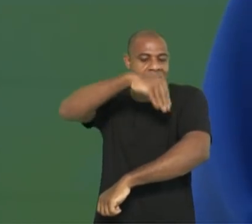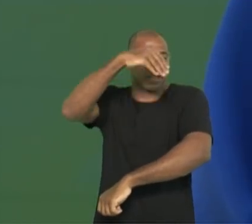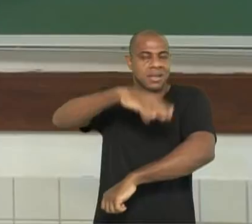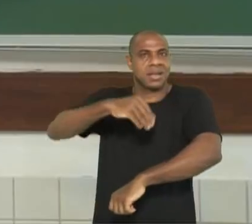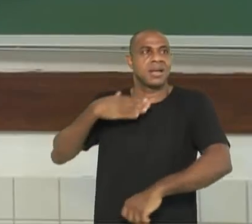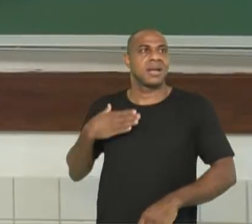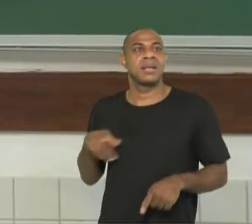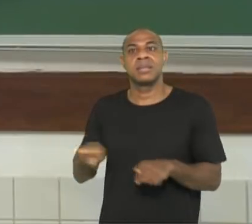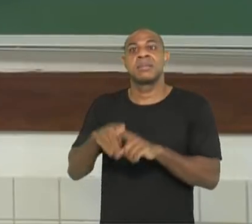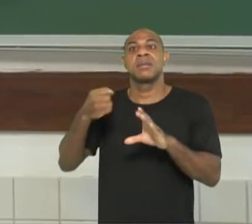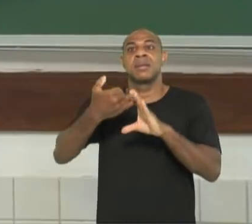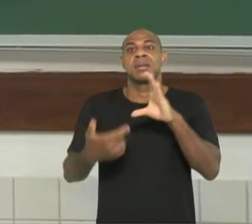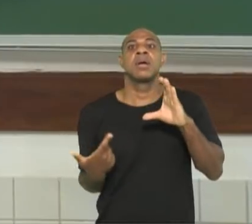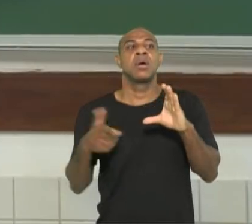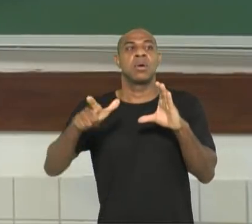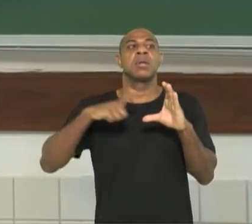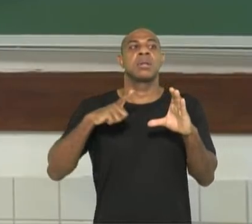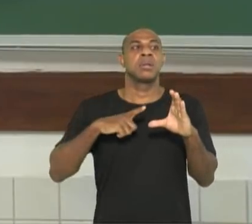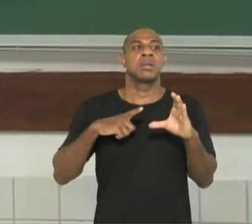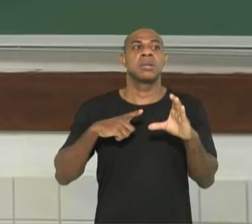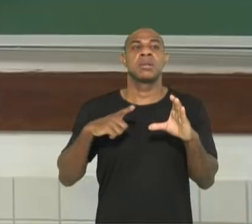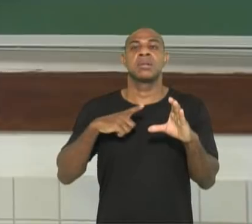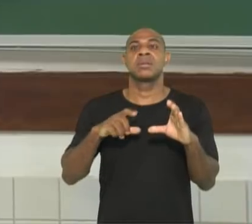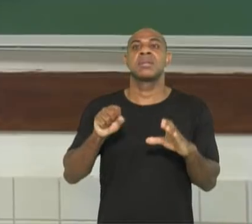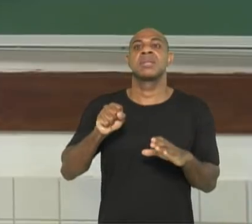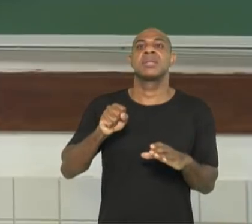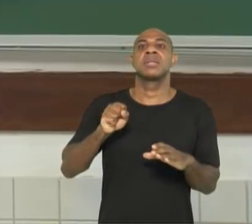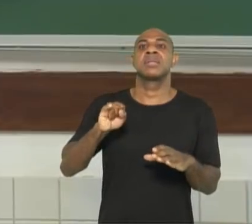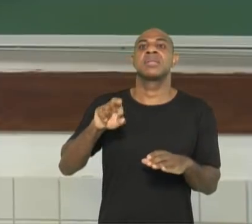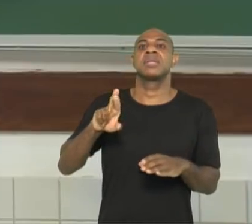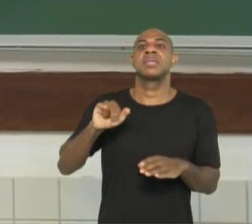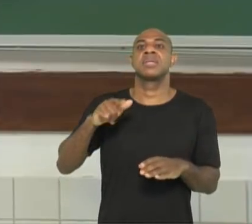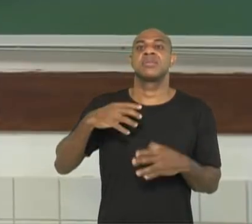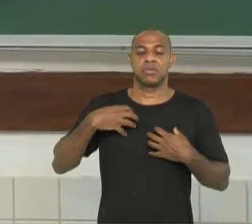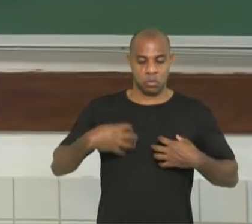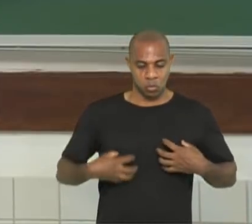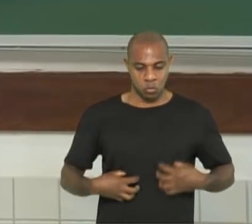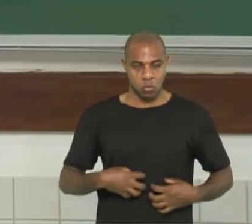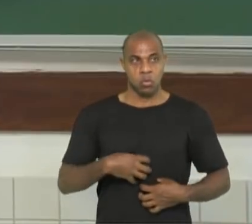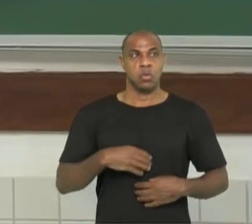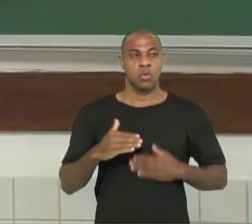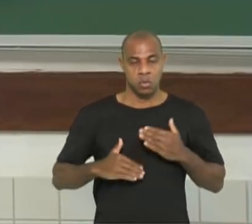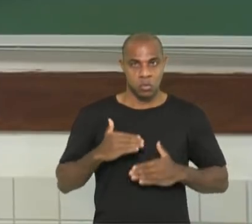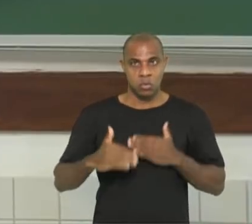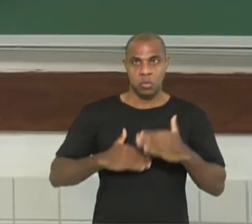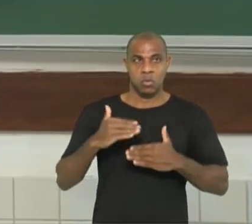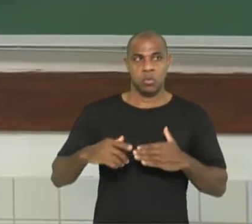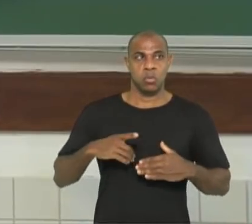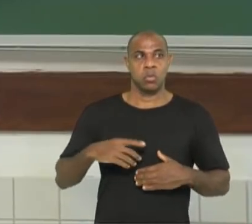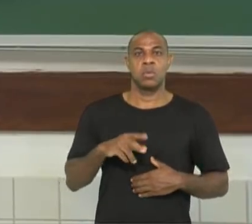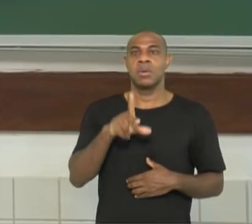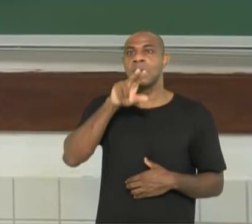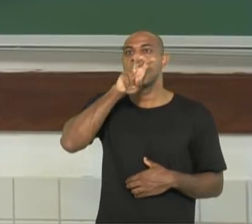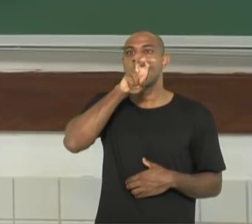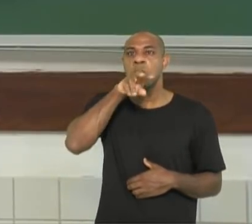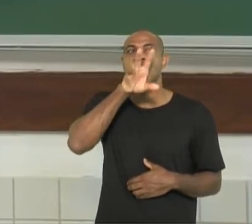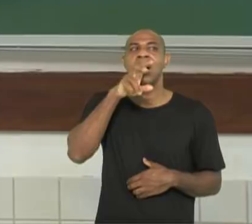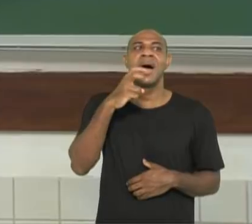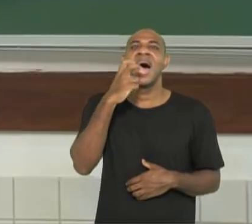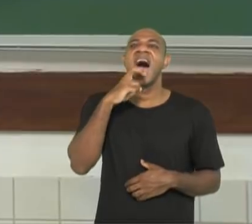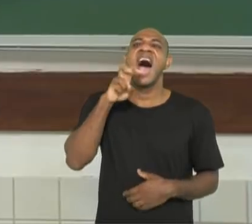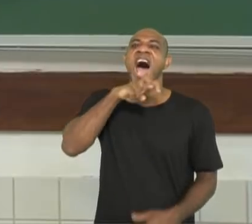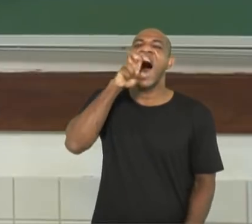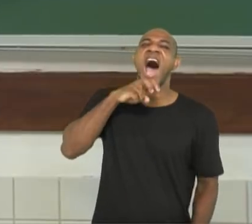outra característica. Elas têm um órgão chamado siringe, que ajuda elas a desenvolver o canto, que pode ser para